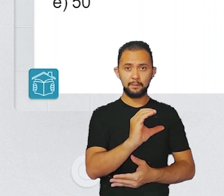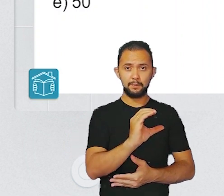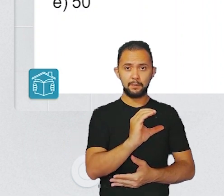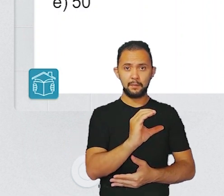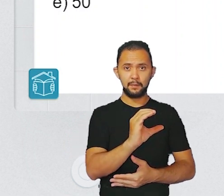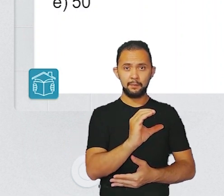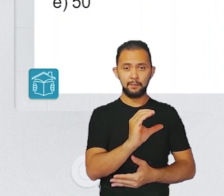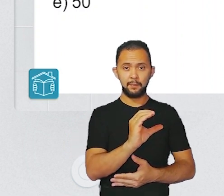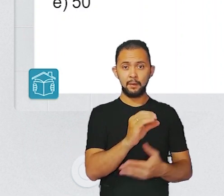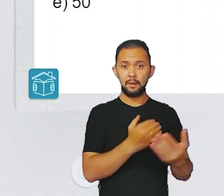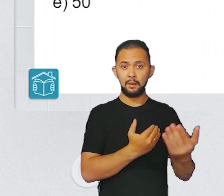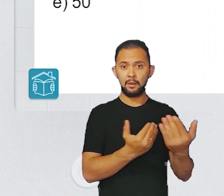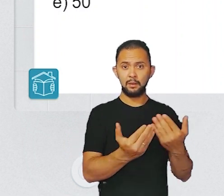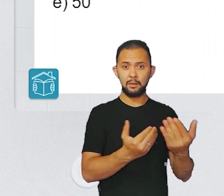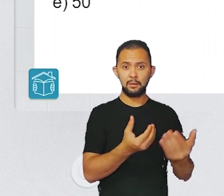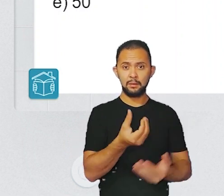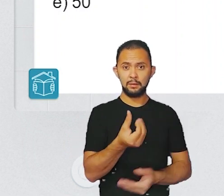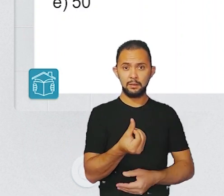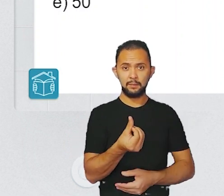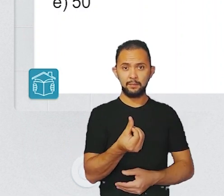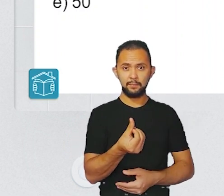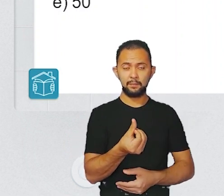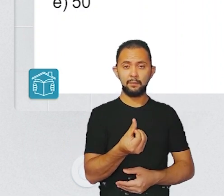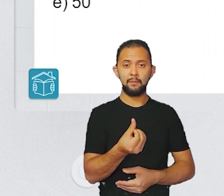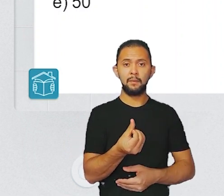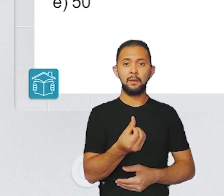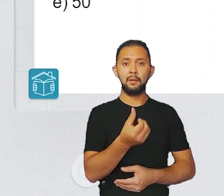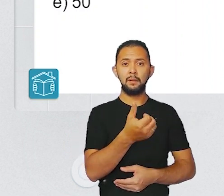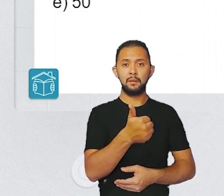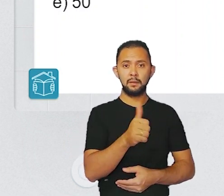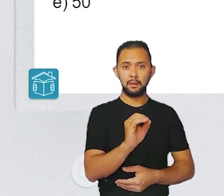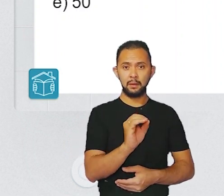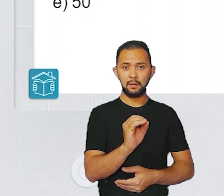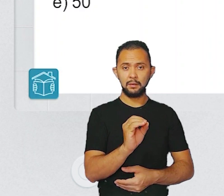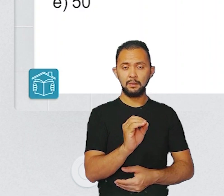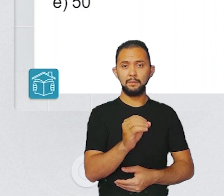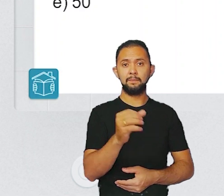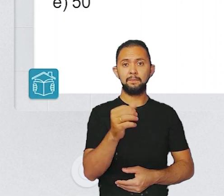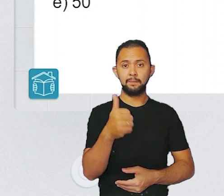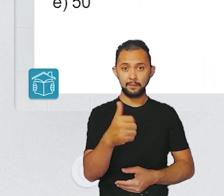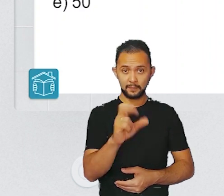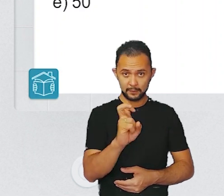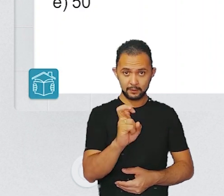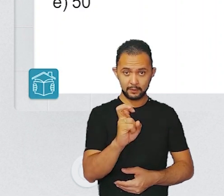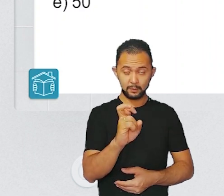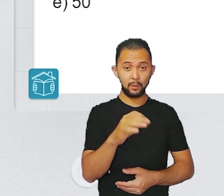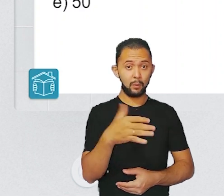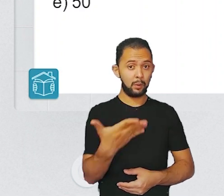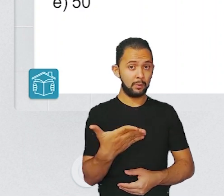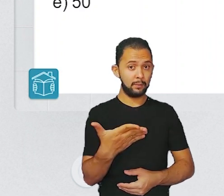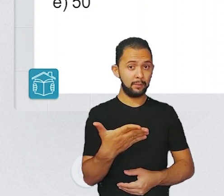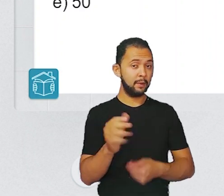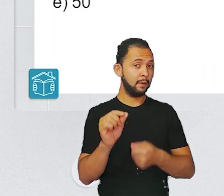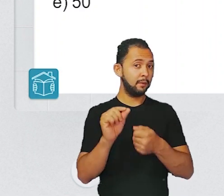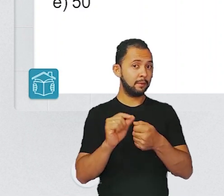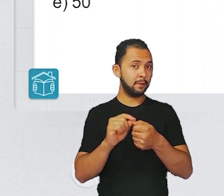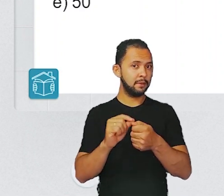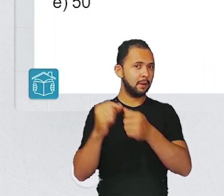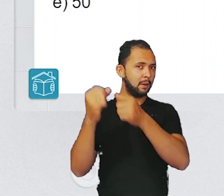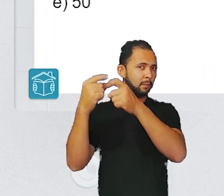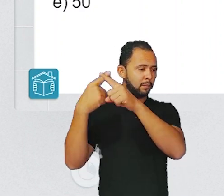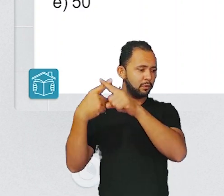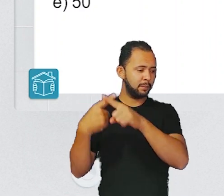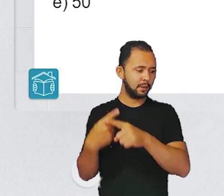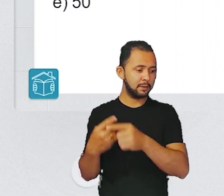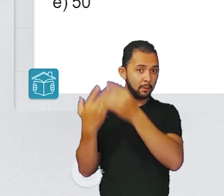MMC entre 6, 10 e 15? Vai ser a multiplicação desses